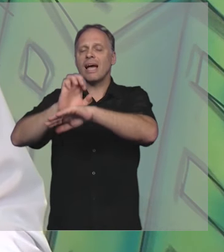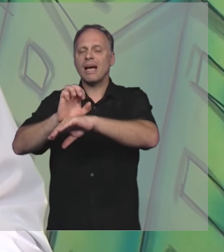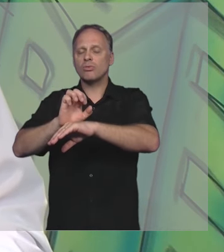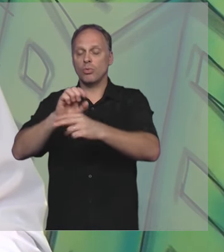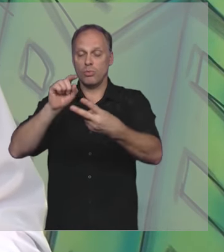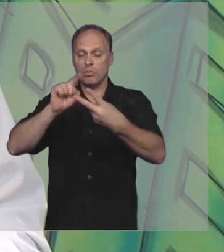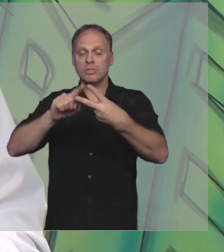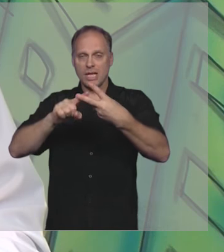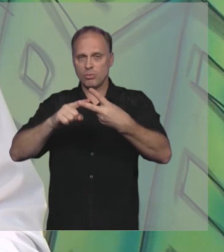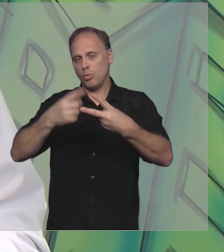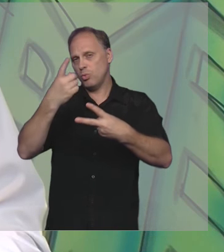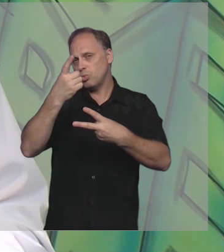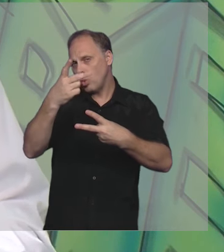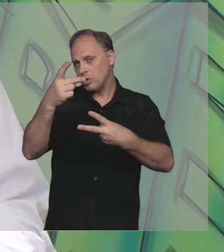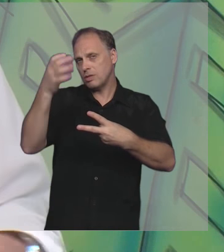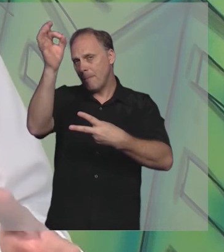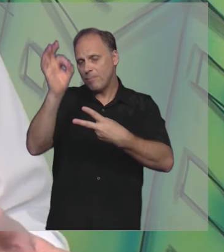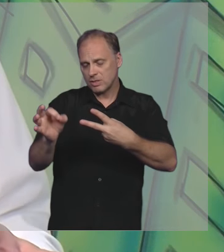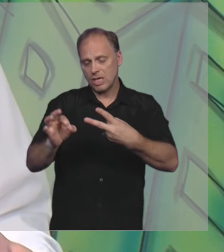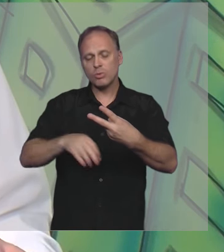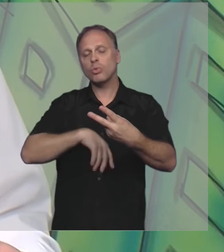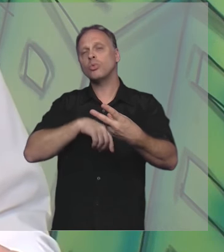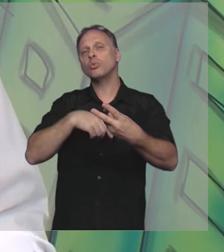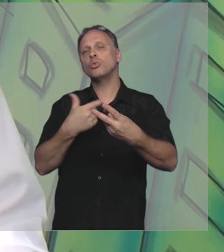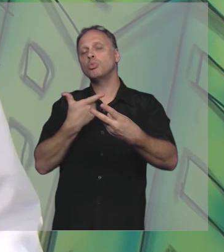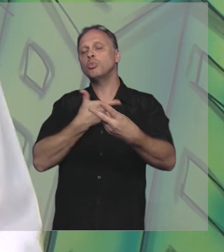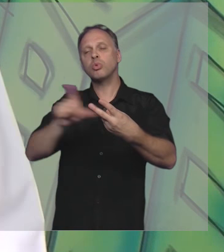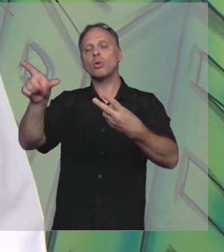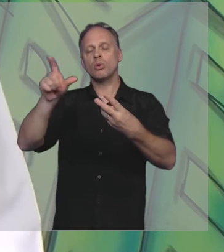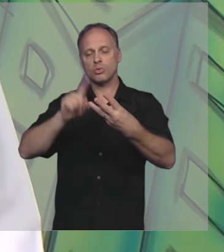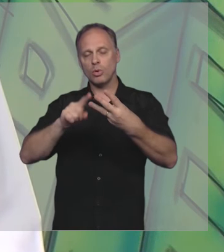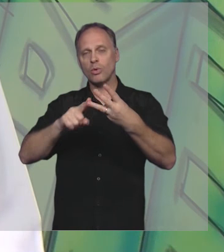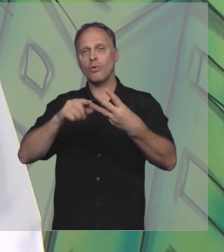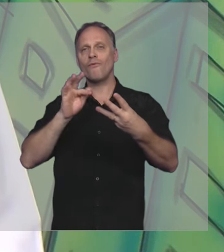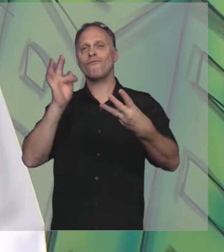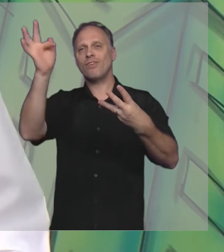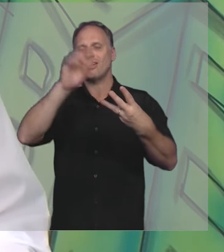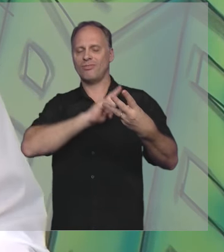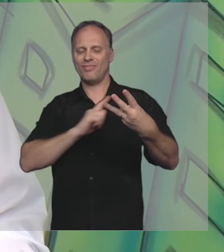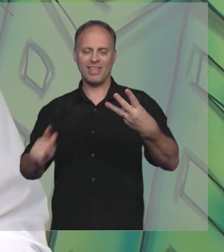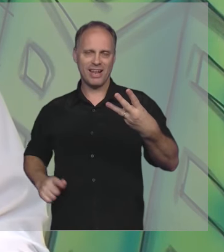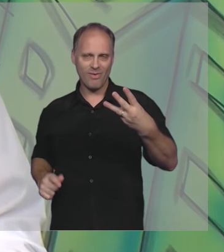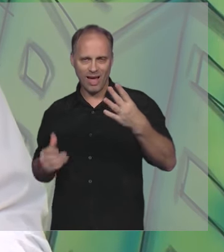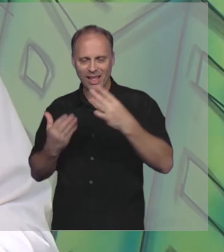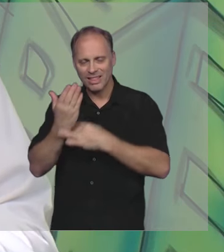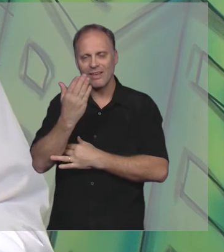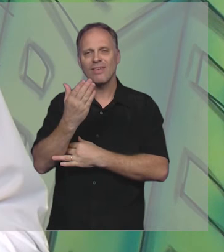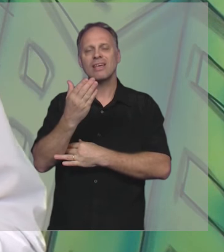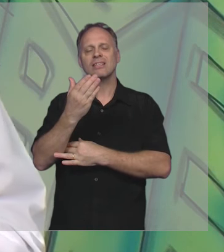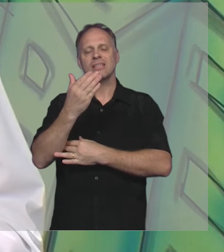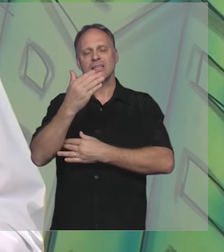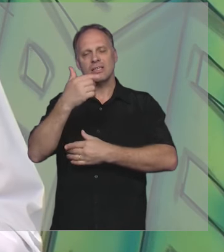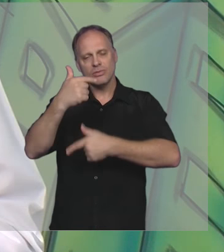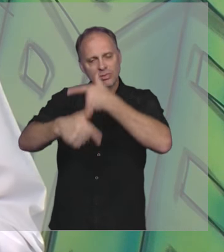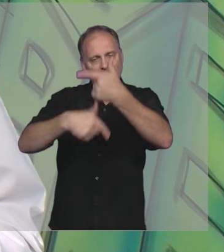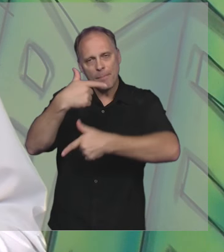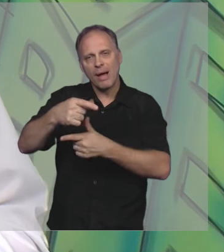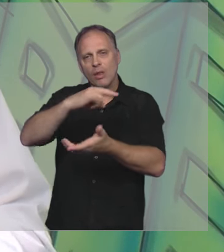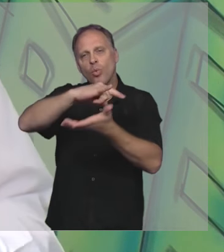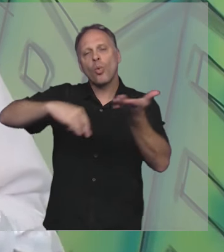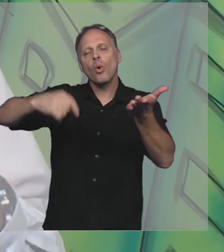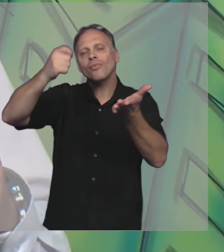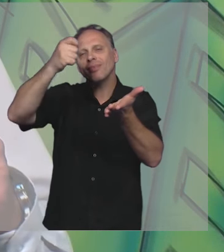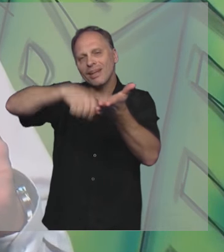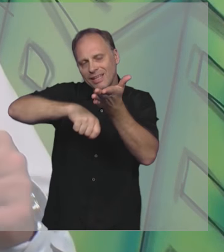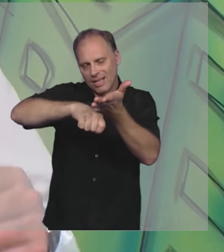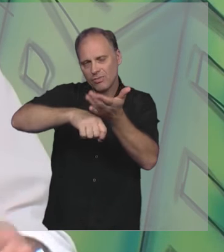Estado comportaria 12% e o resto seria a nível de governo federal através dos serviços